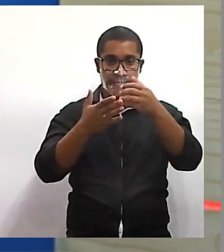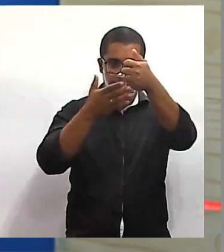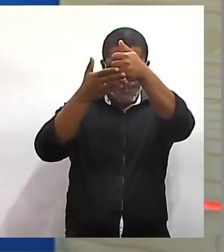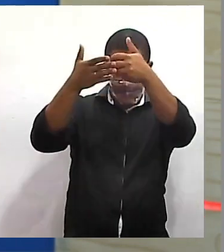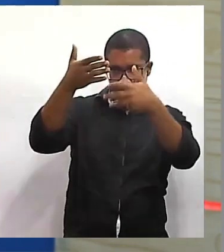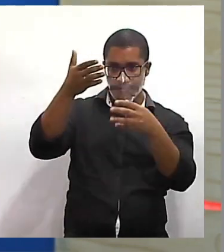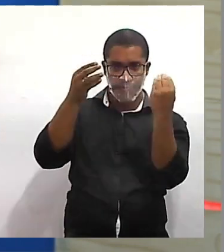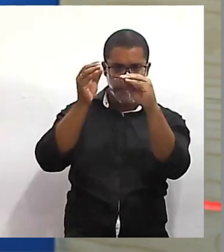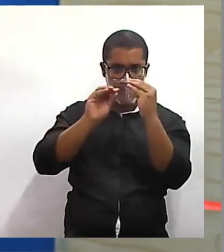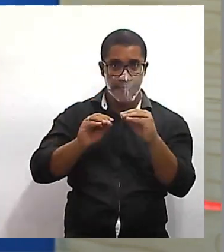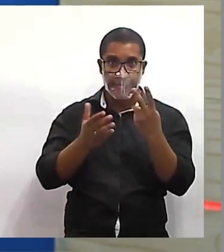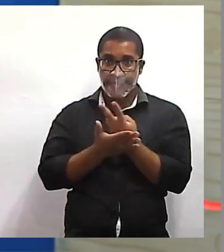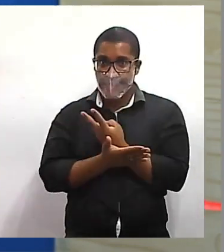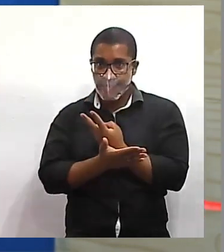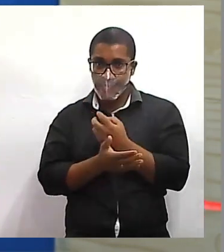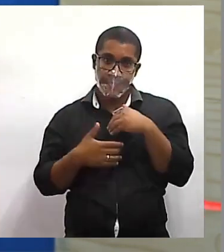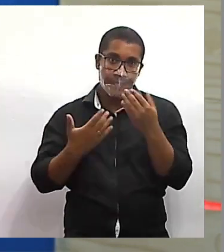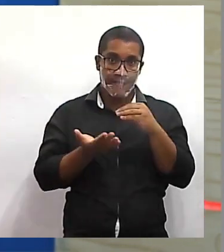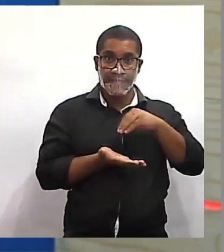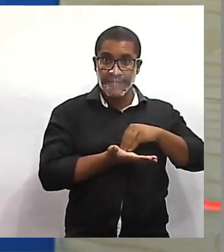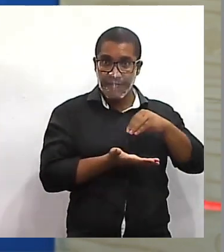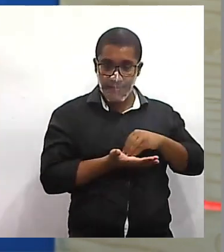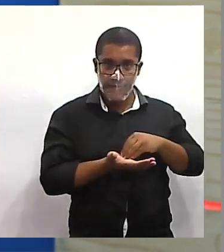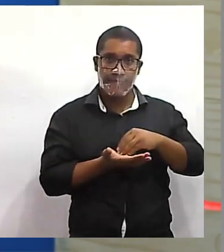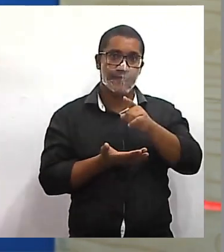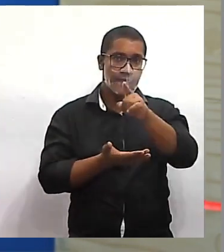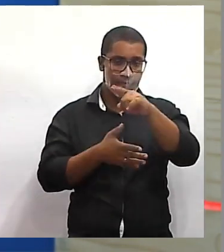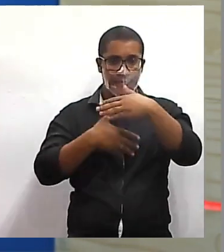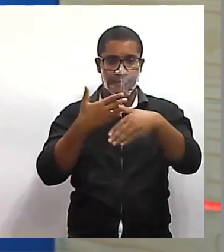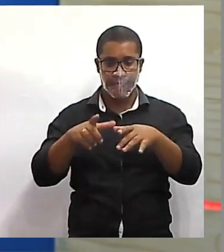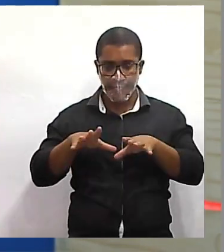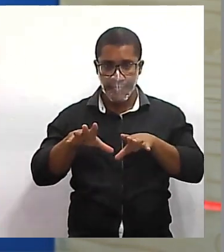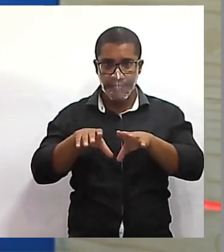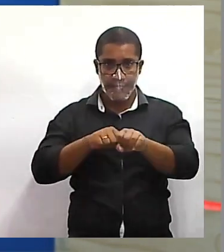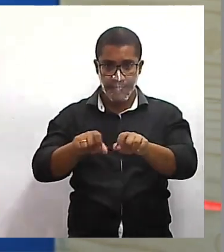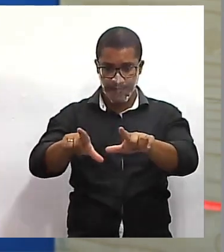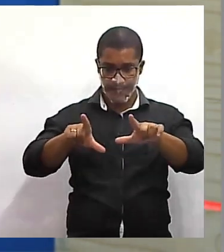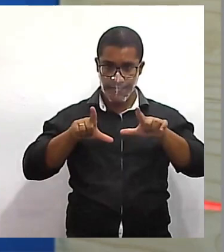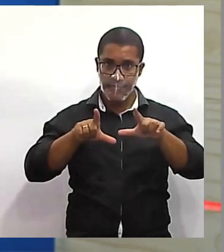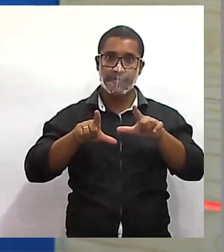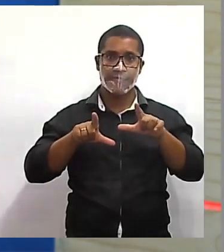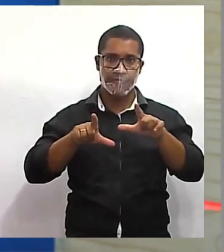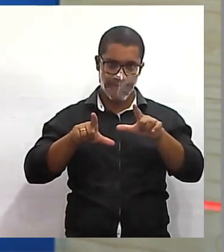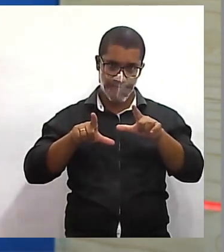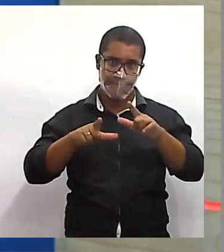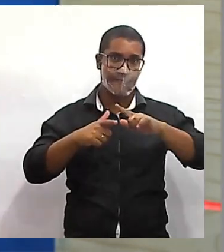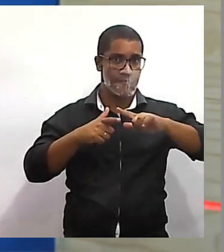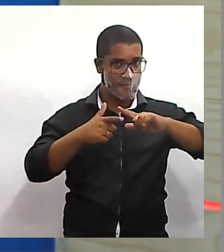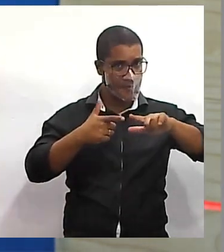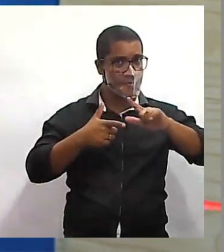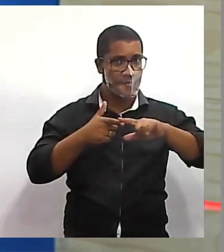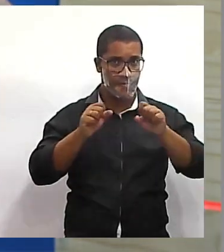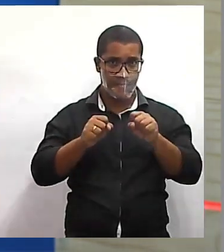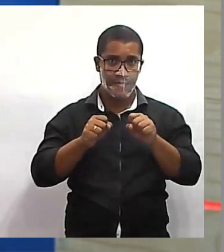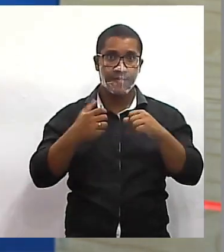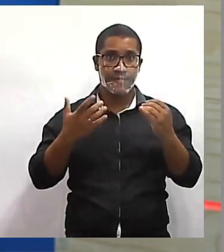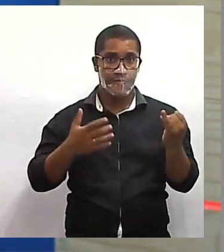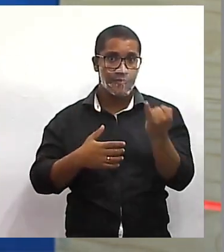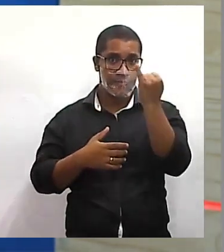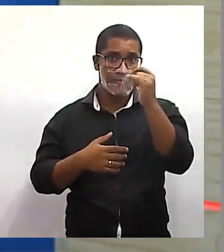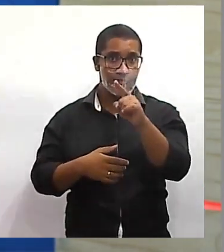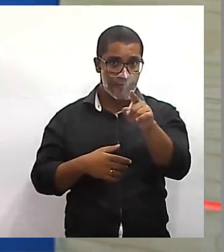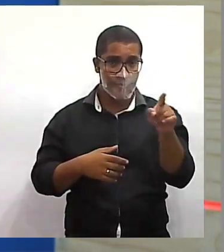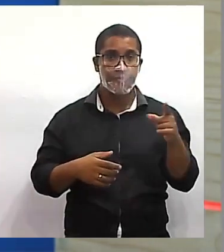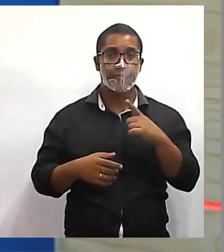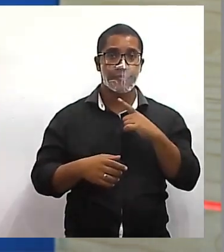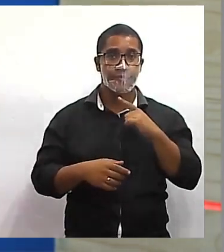ou incompleta poderá inviabilizar a emissão do certificado. Então, é importante que vocês fiquem atentos a esse preenchimento.